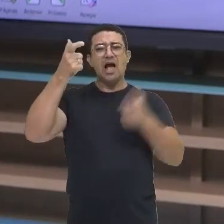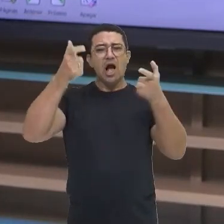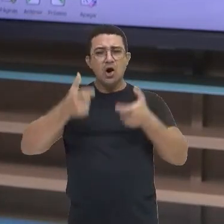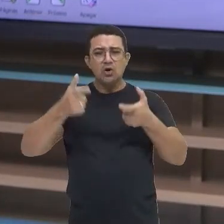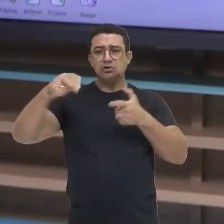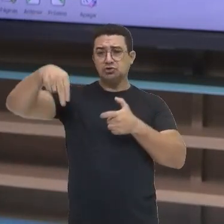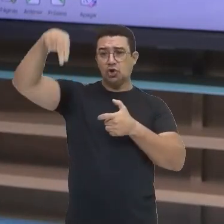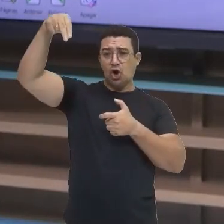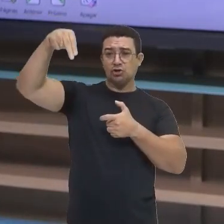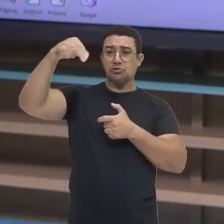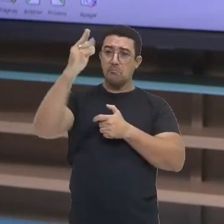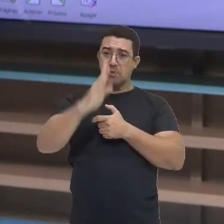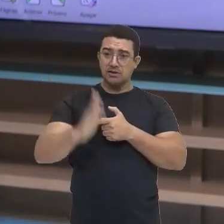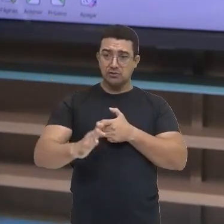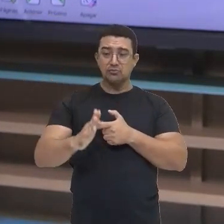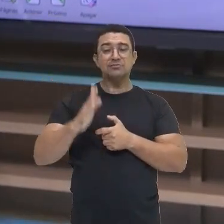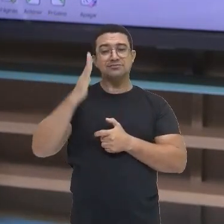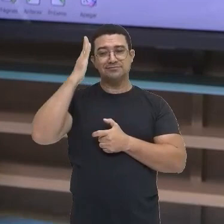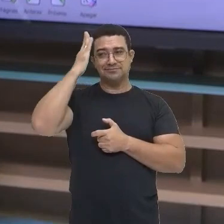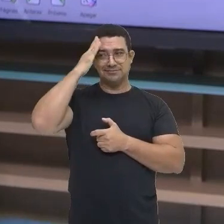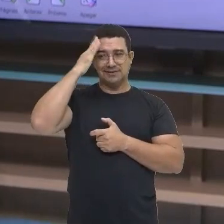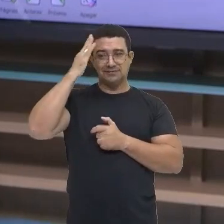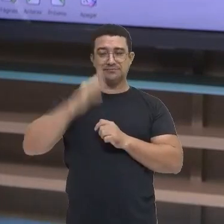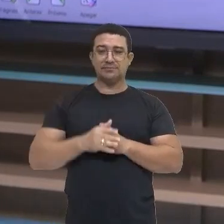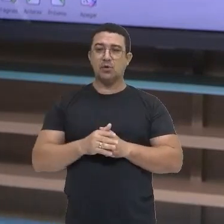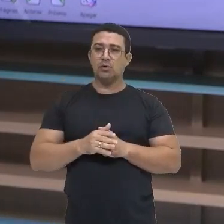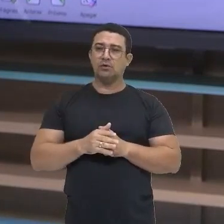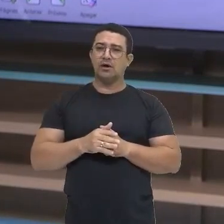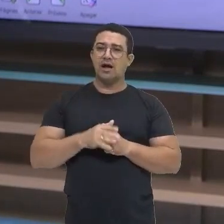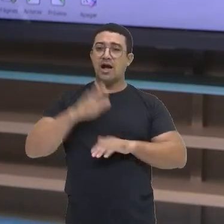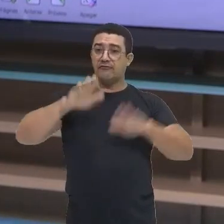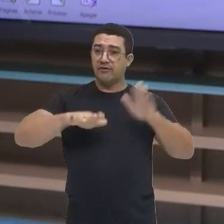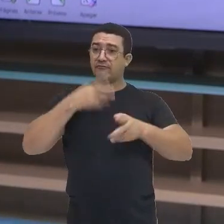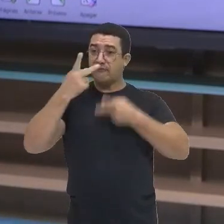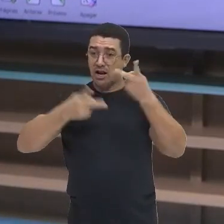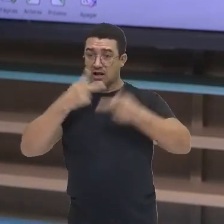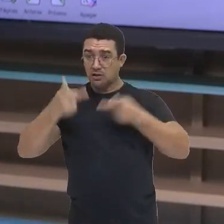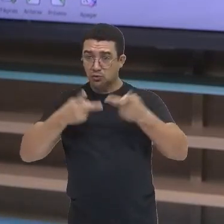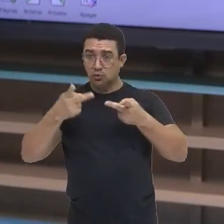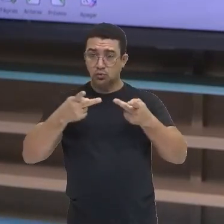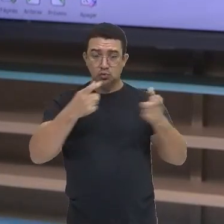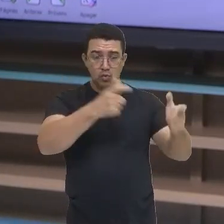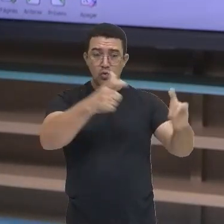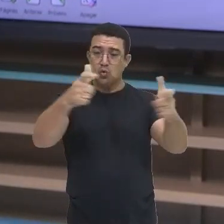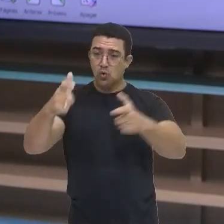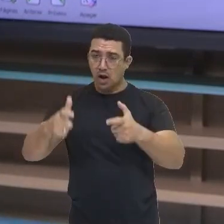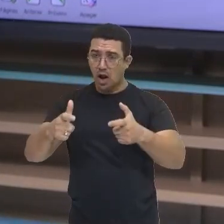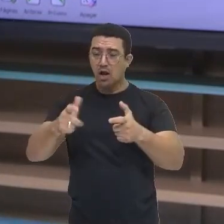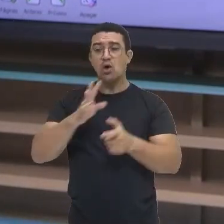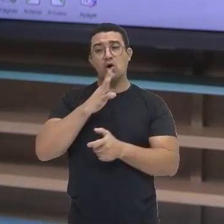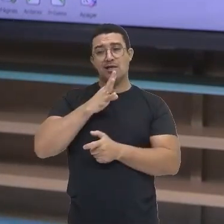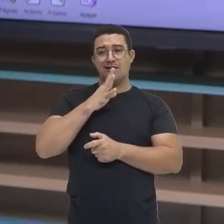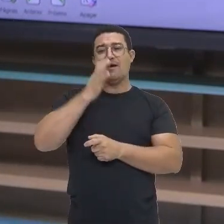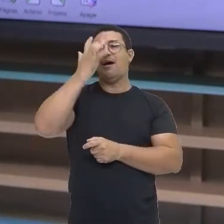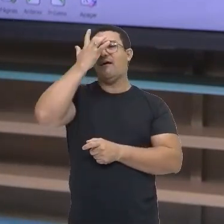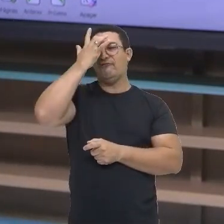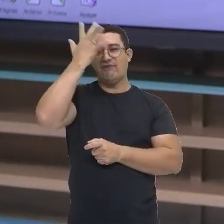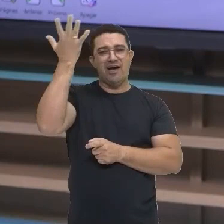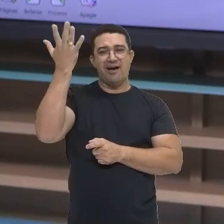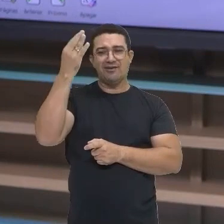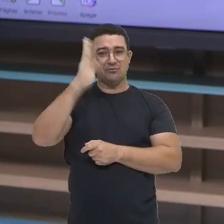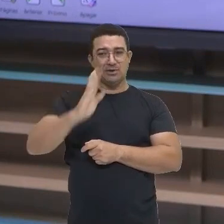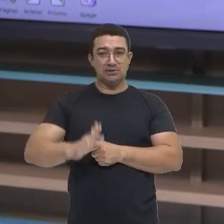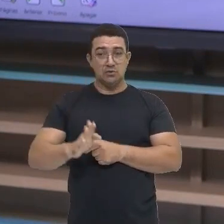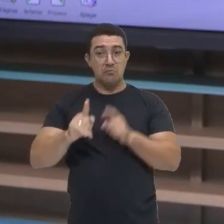fica o norte do Brasil, por exemplo. Quando a gente está falando de um território que a gente conhece, é bem mais fácil realmente, tá bom?